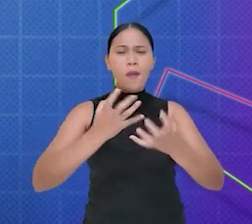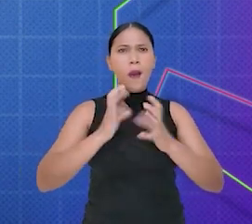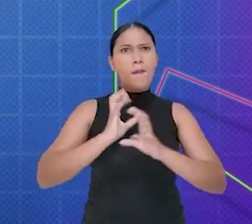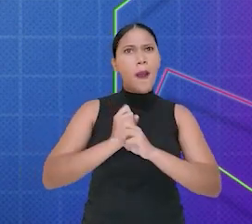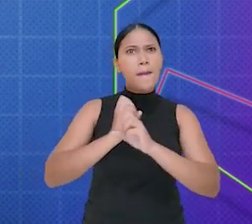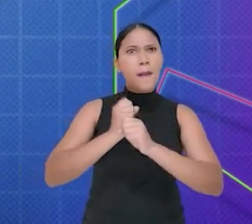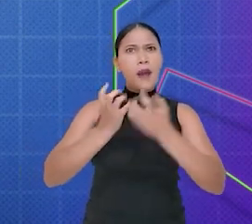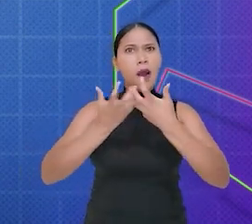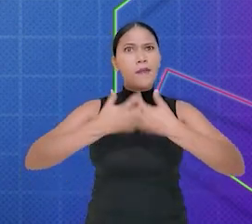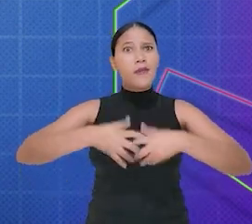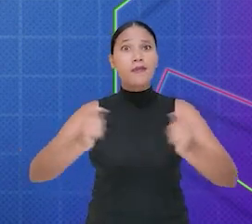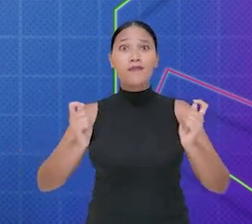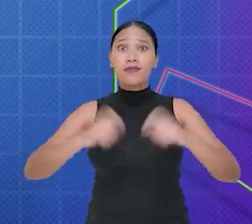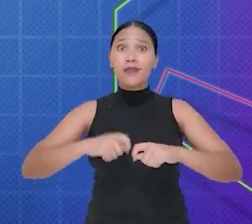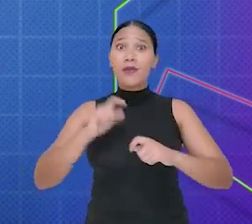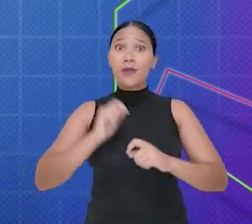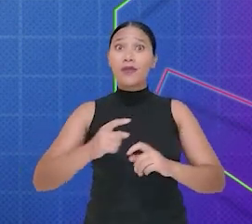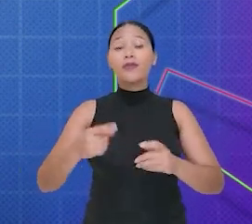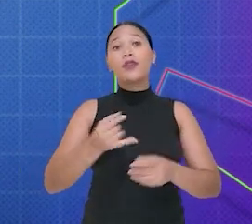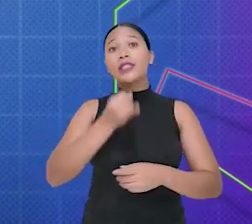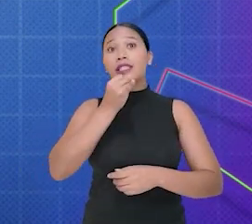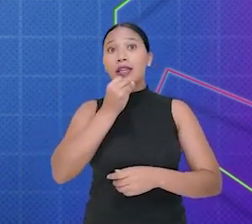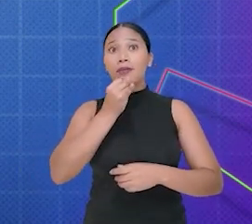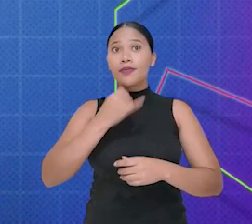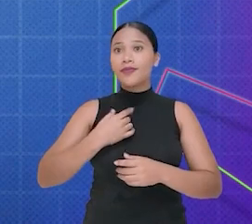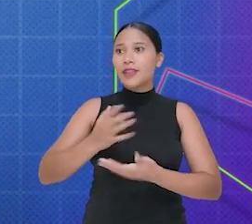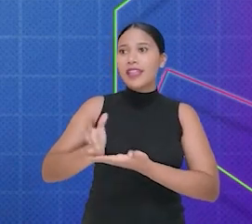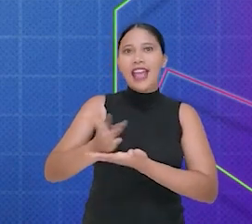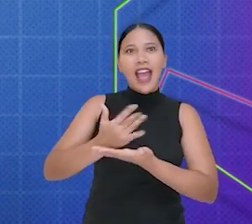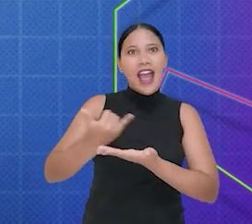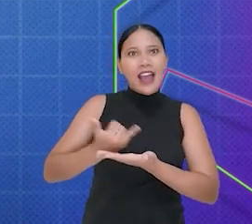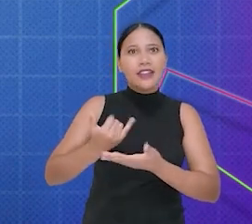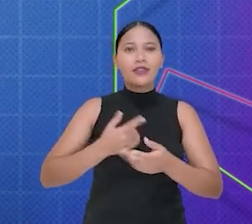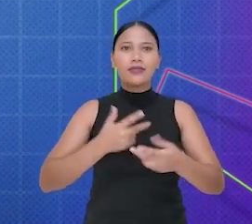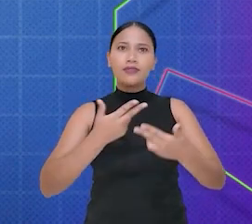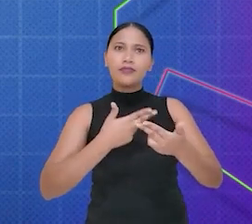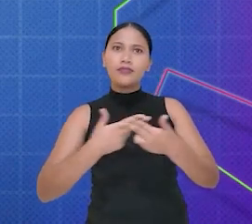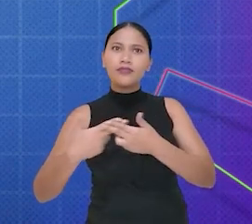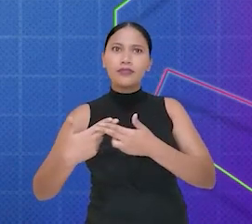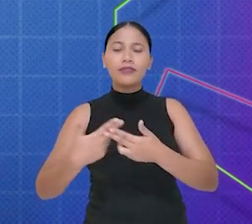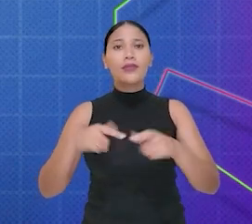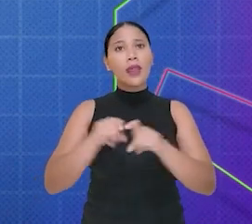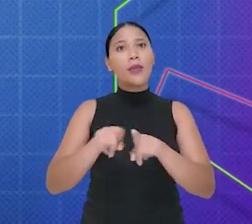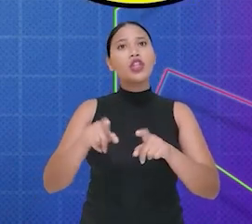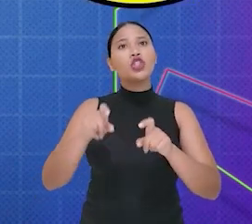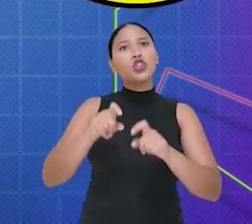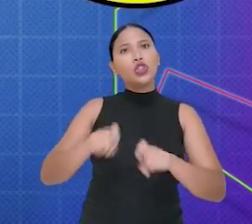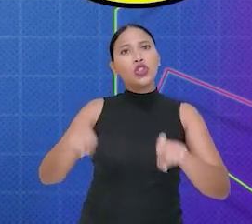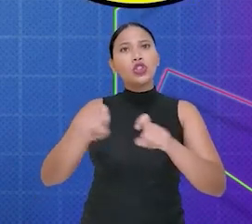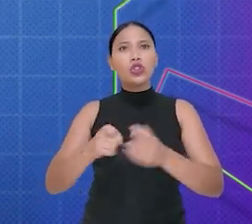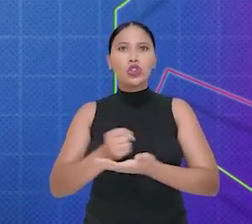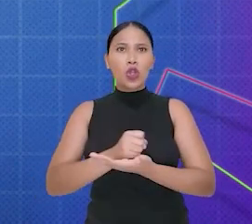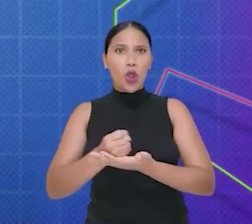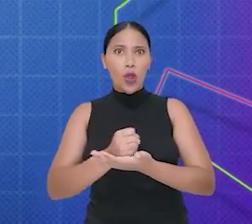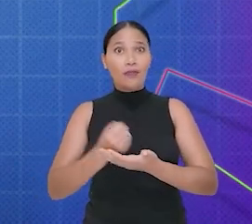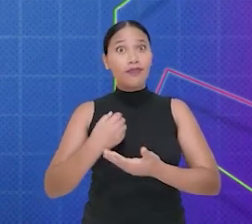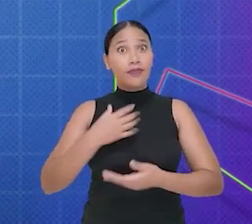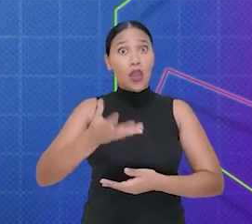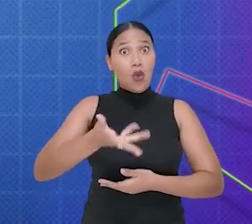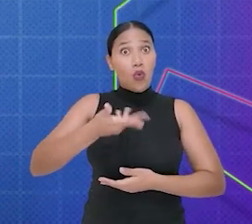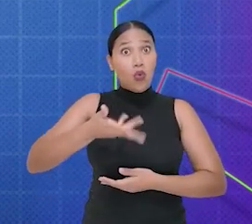cálculos complexos, tornando possível a realização de tarefas como processar dados, editar vídeos e rodar jogos.